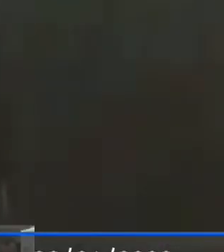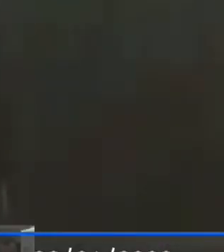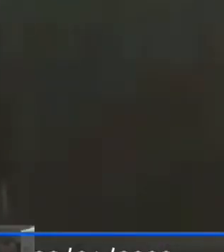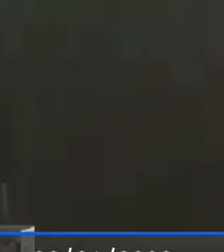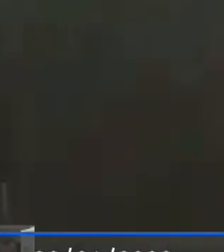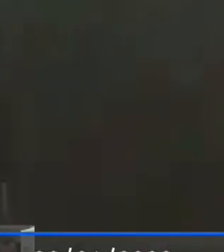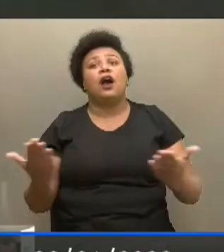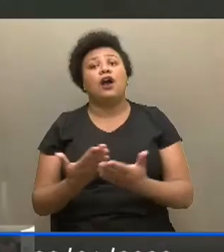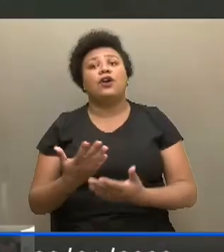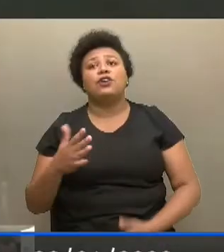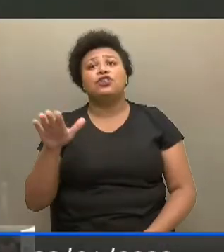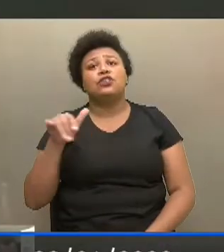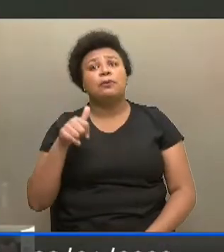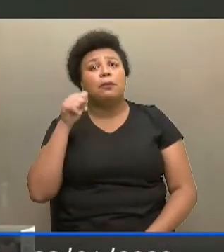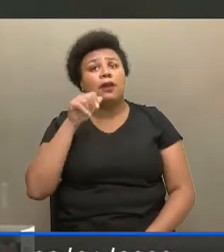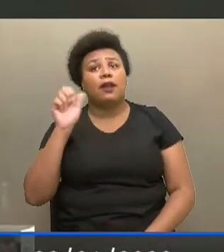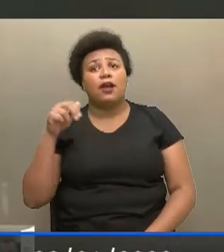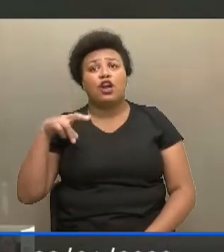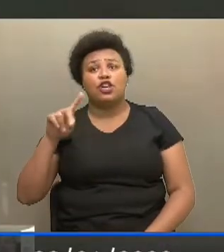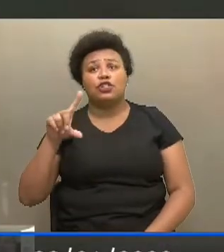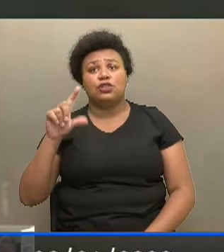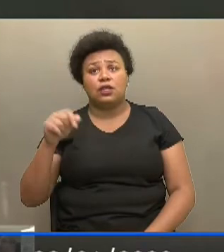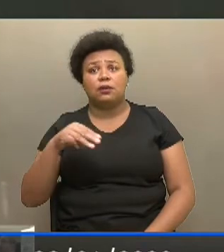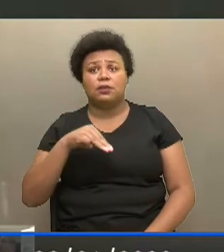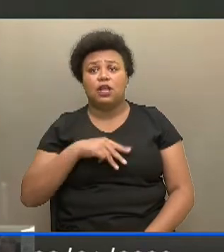Ministério, Público.